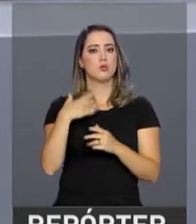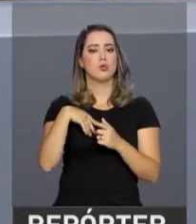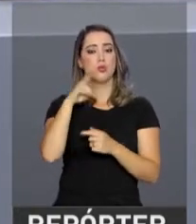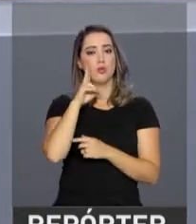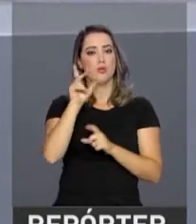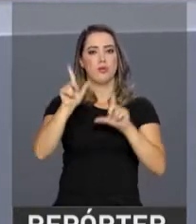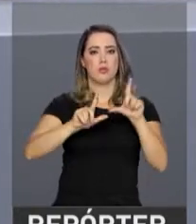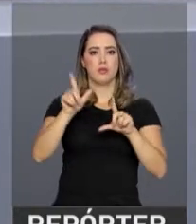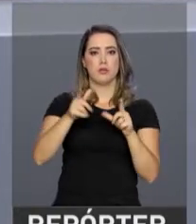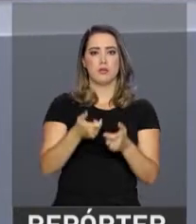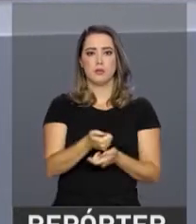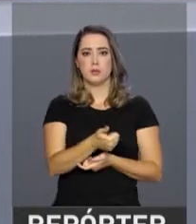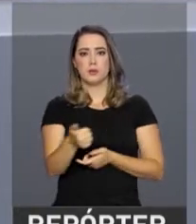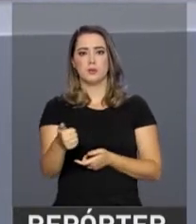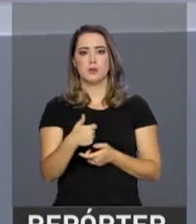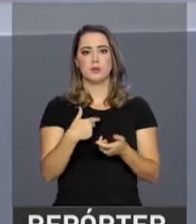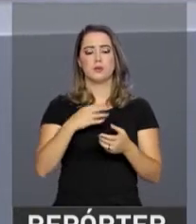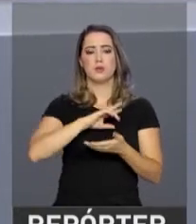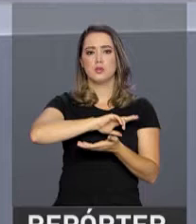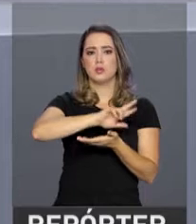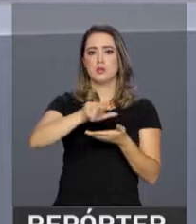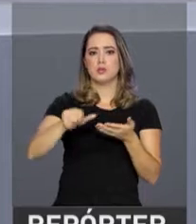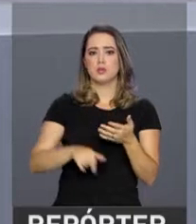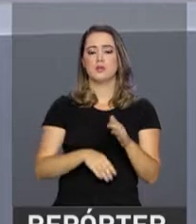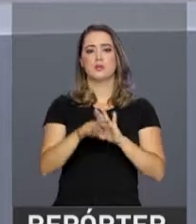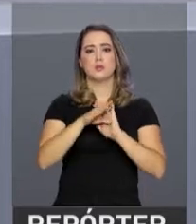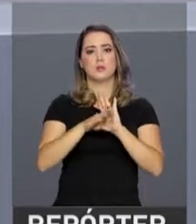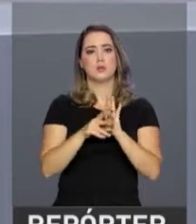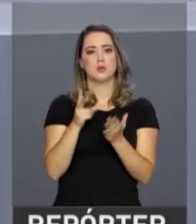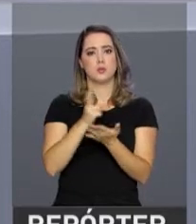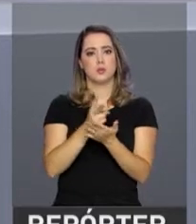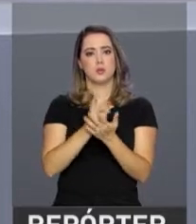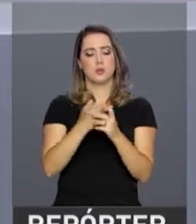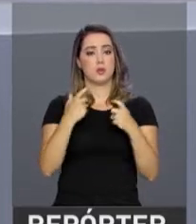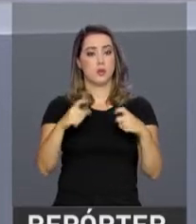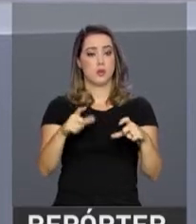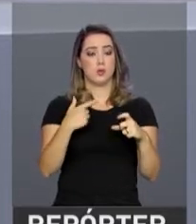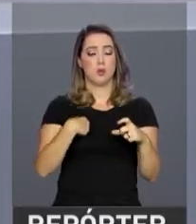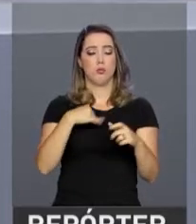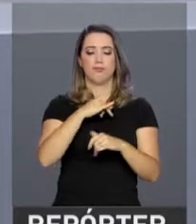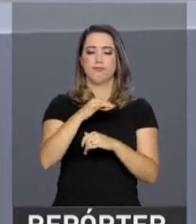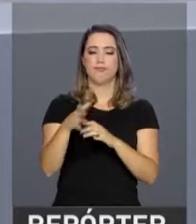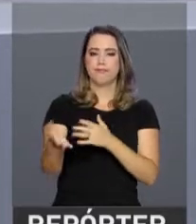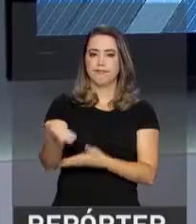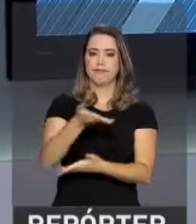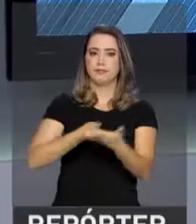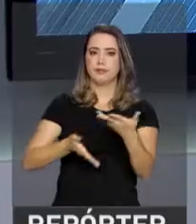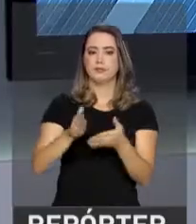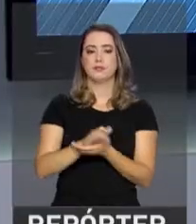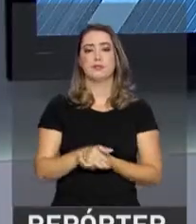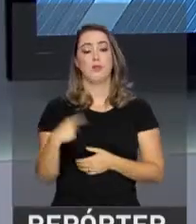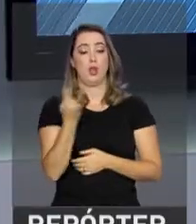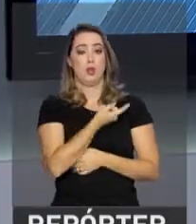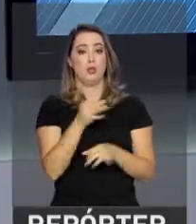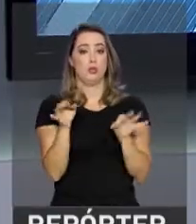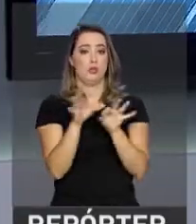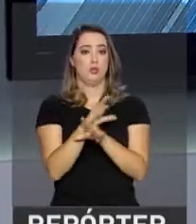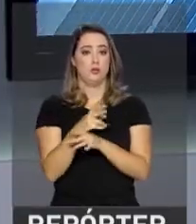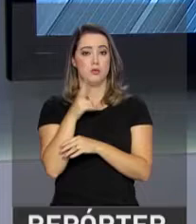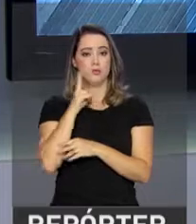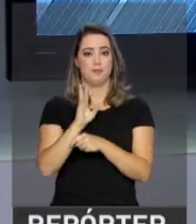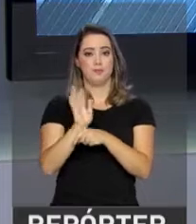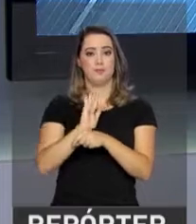dispositivos móveis transmissão de diferentes programações em um mesmo canal e interatividade e nós ficamos por aqui